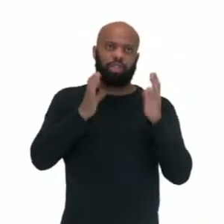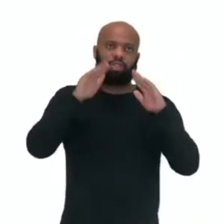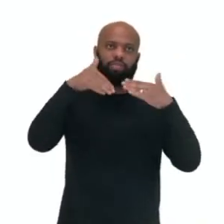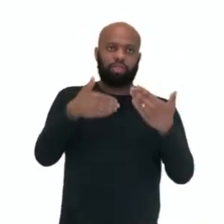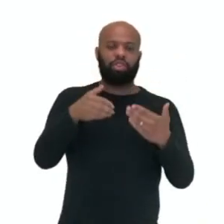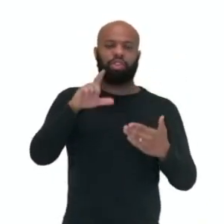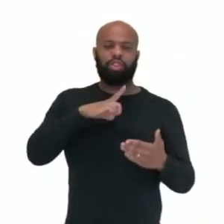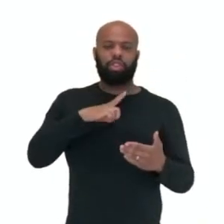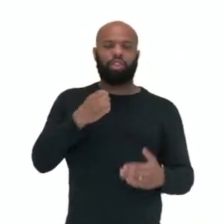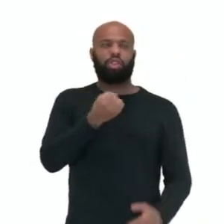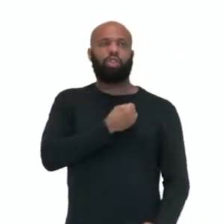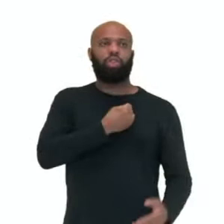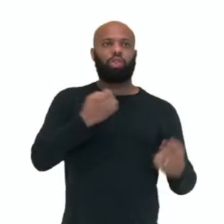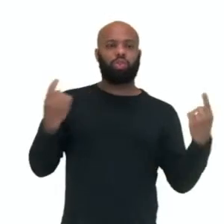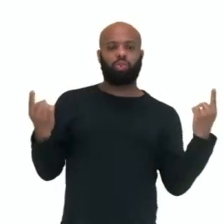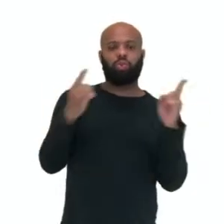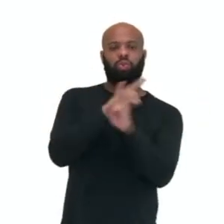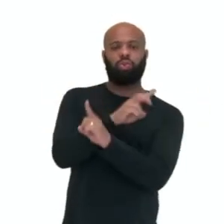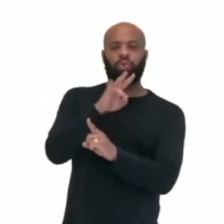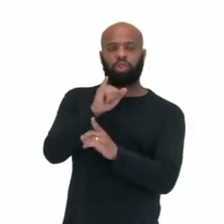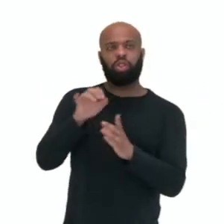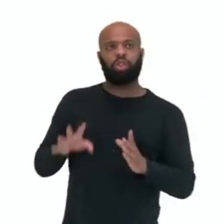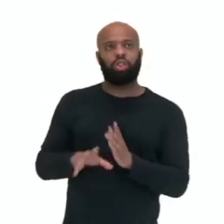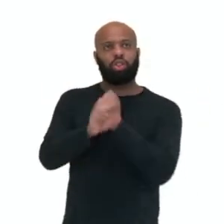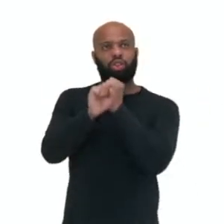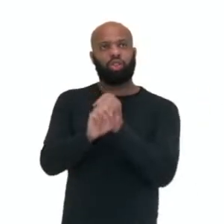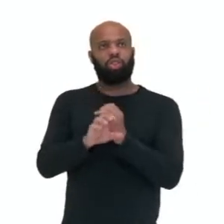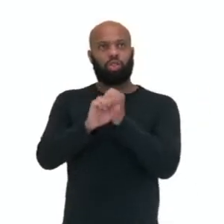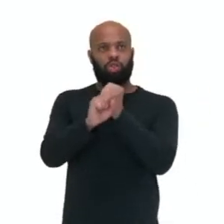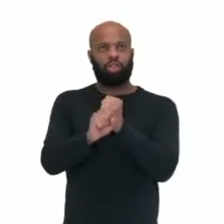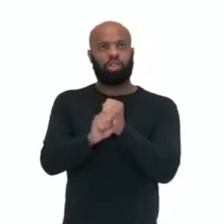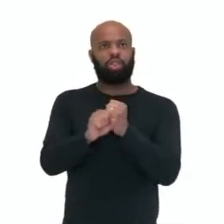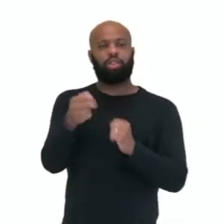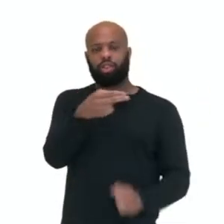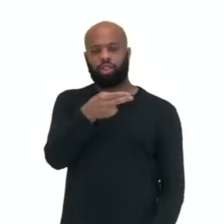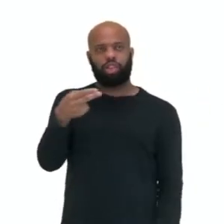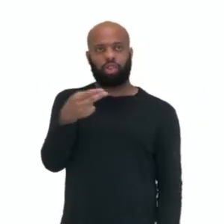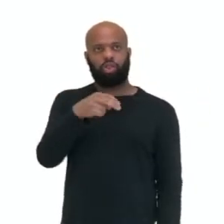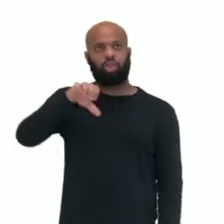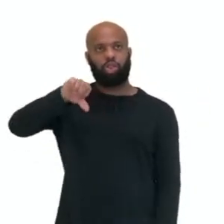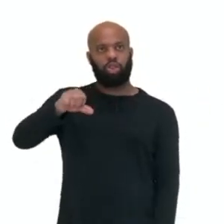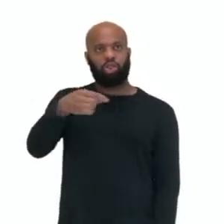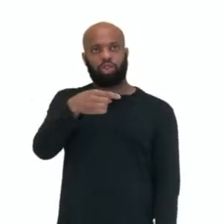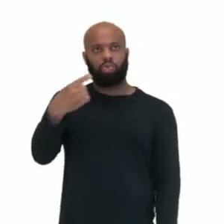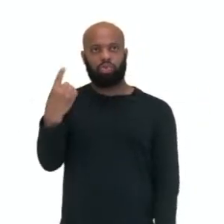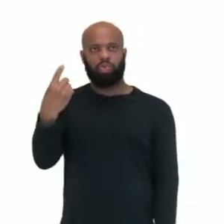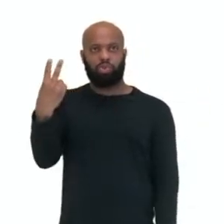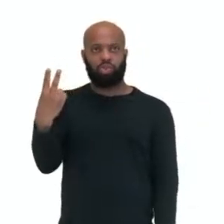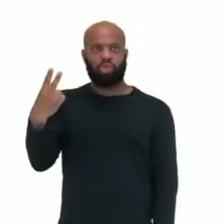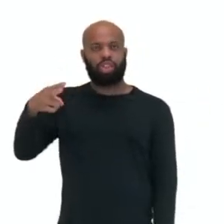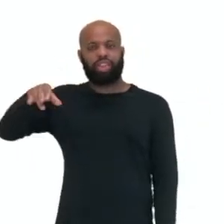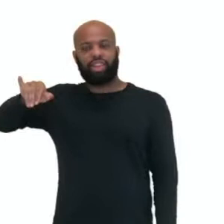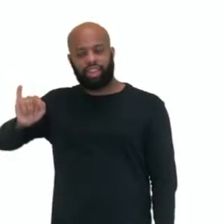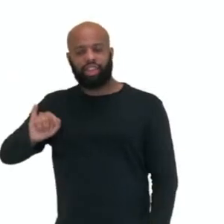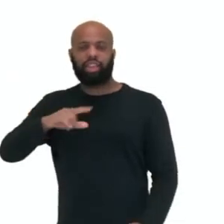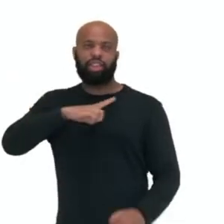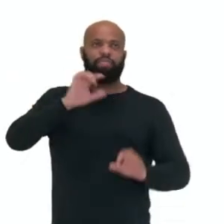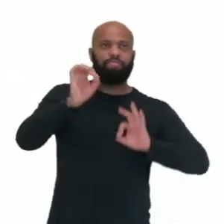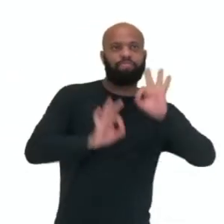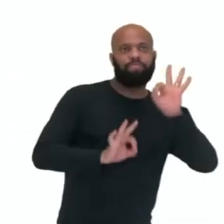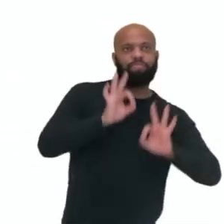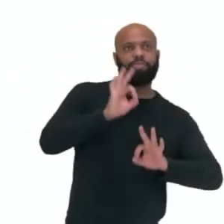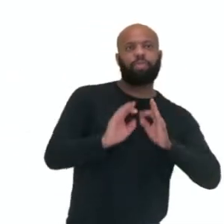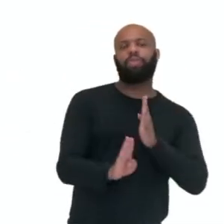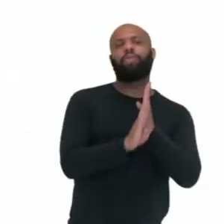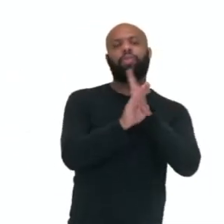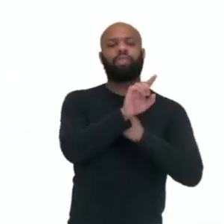seu oposto somado com esse número é igual a esse. Vocês têm que montar e descobrir qual é o